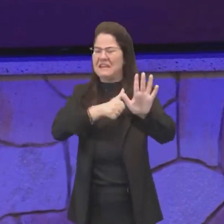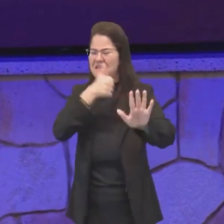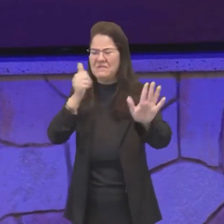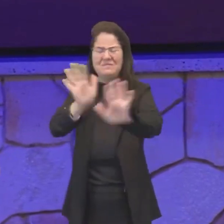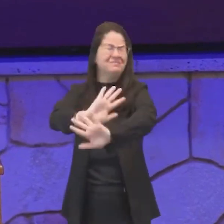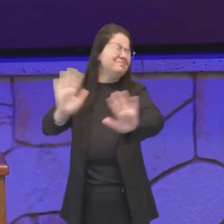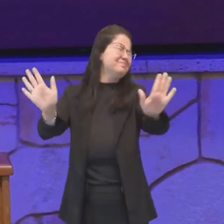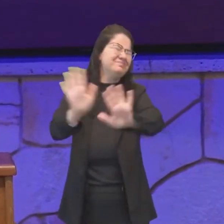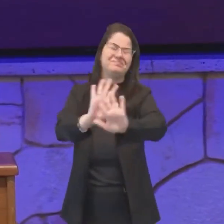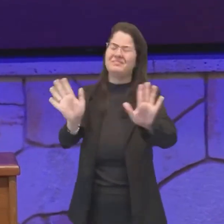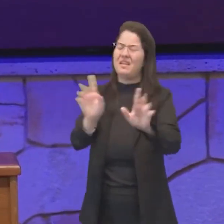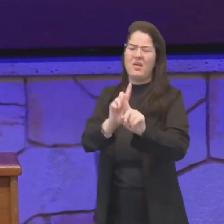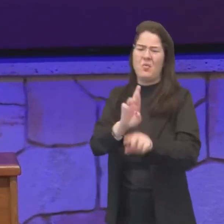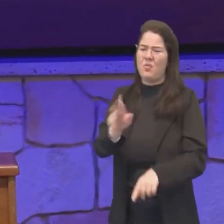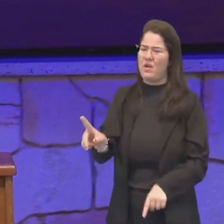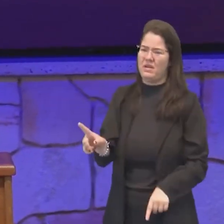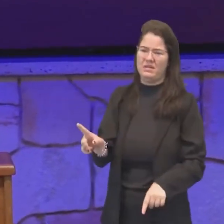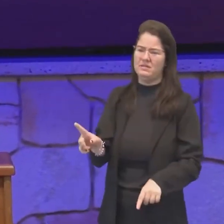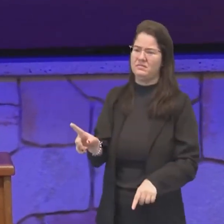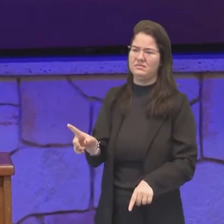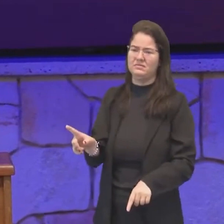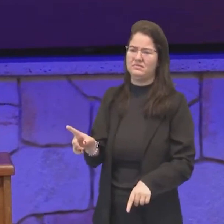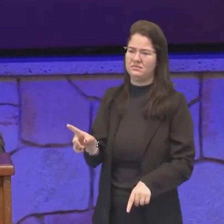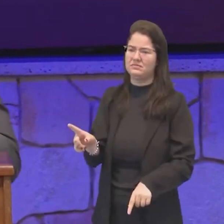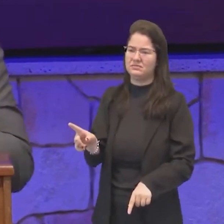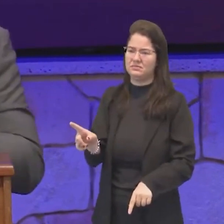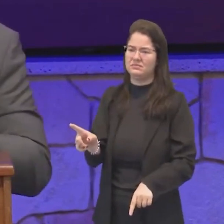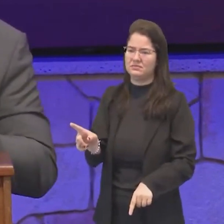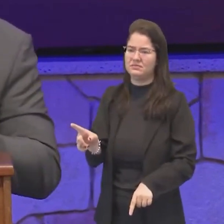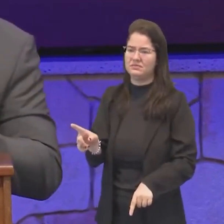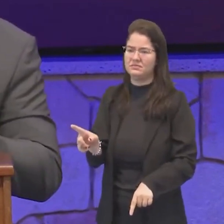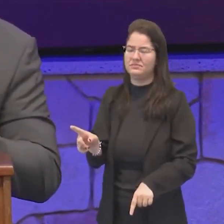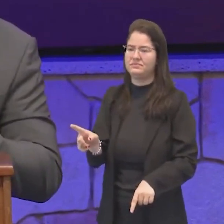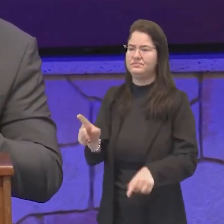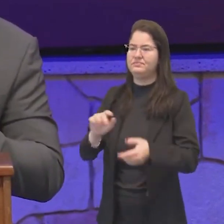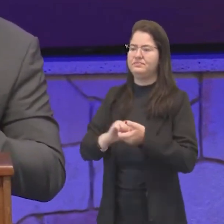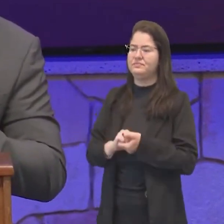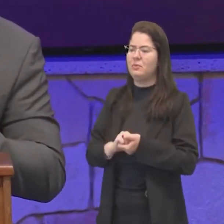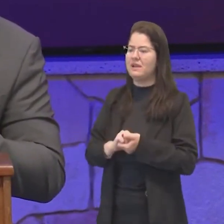Bíblia, meu irmão. Primeiro livro de Samuel, no capítulo 15, verso 22.